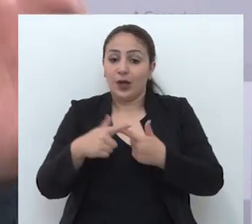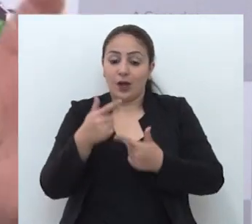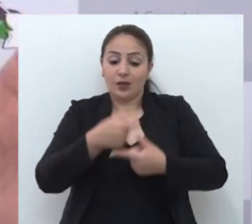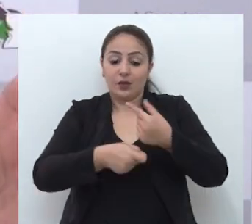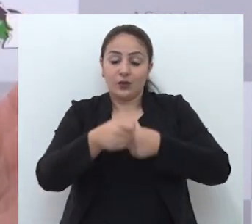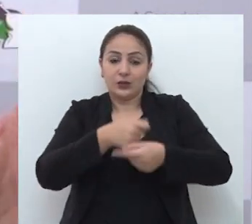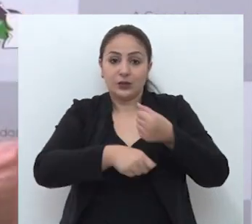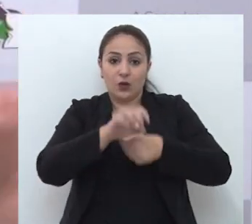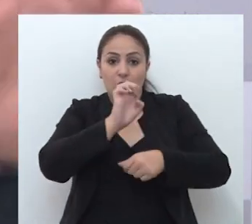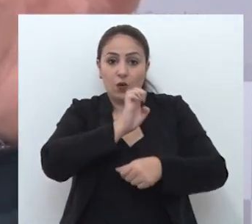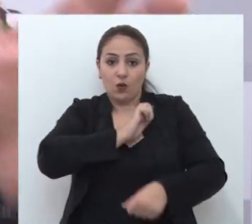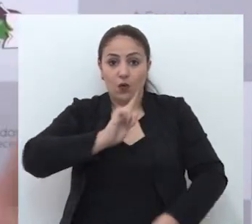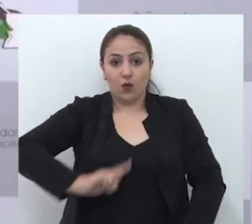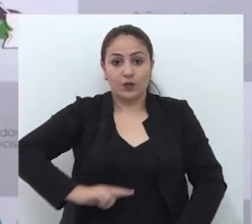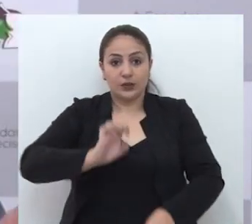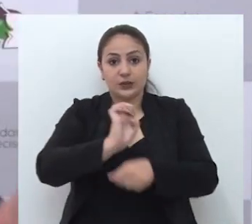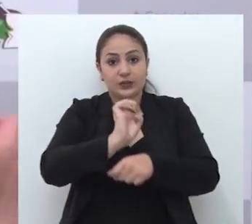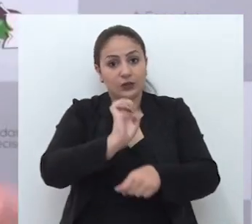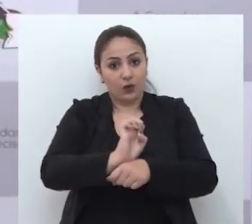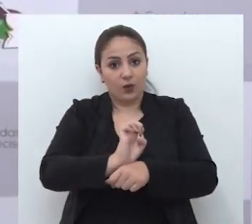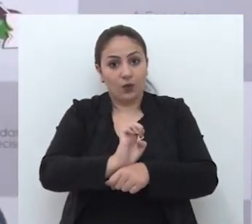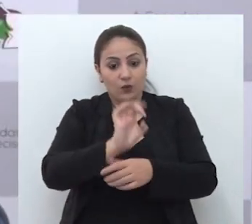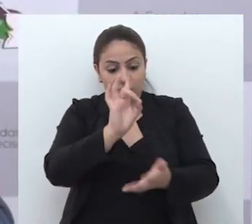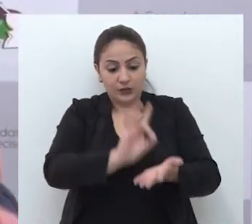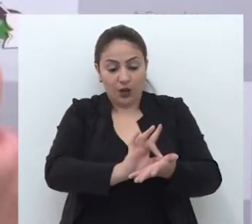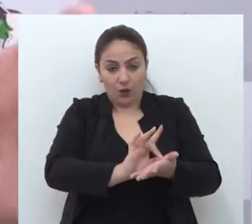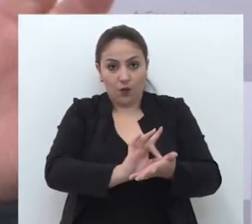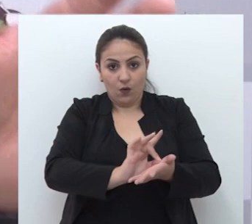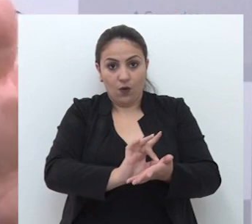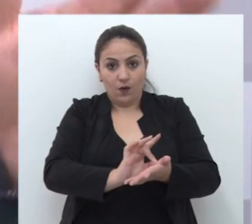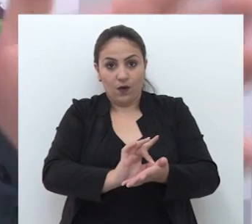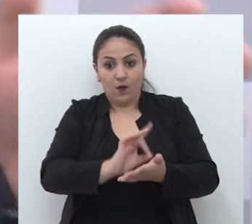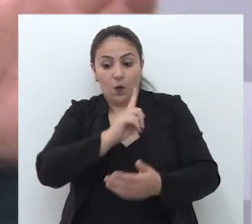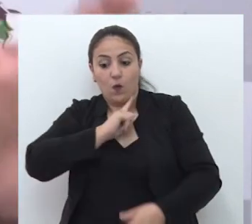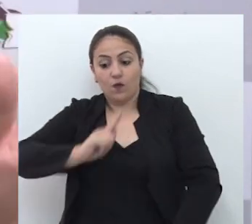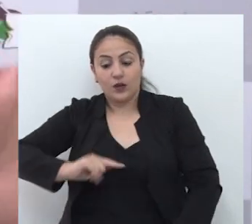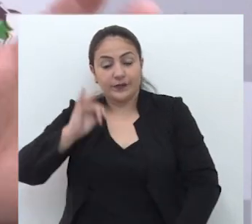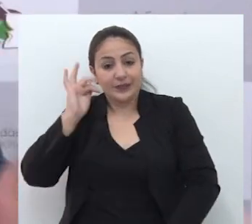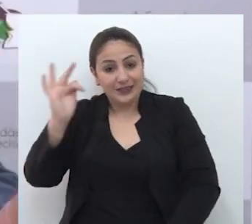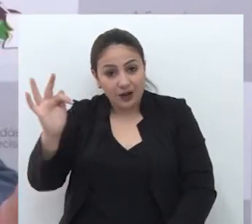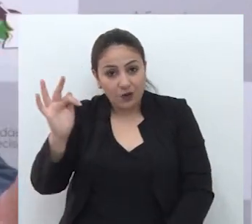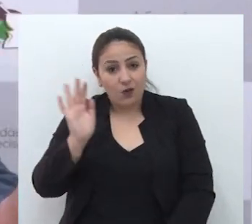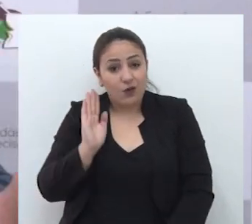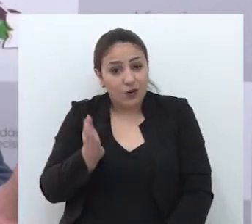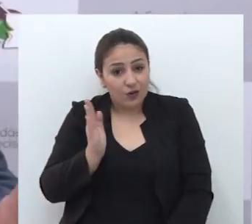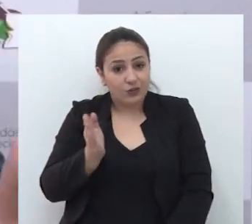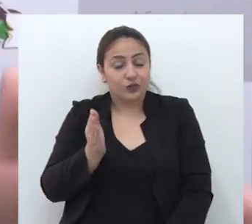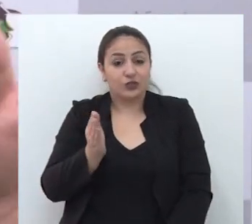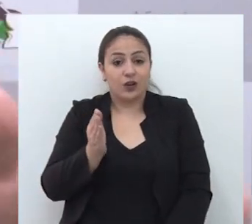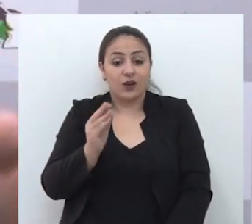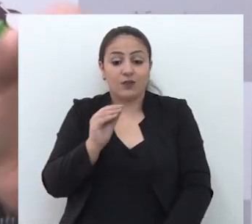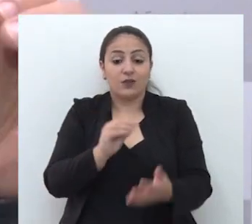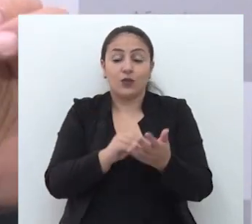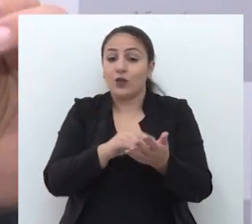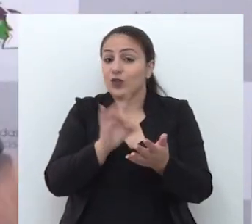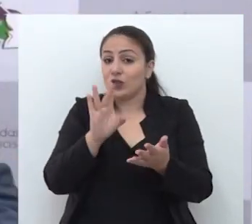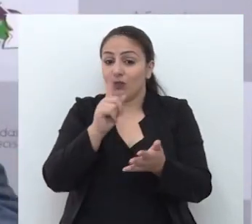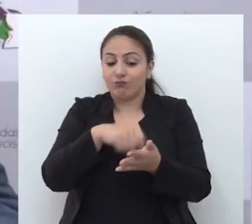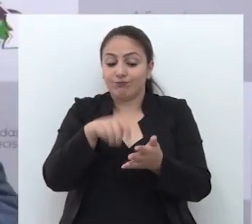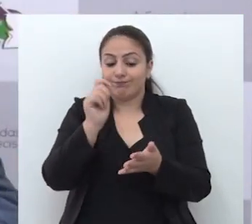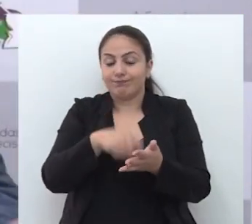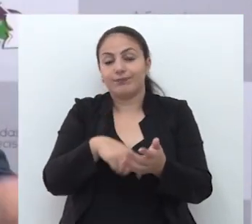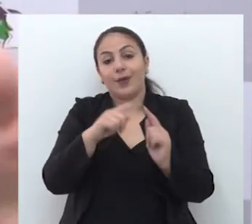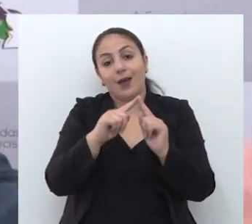as negociações entre o governo estadual atual e o governo federal só faltava